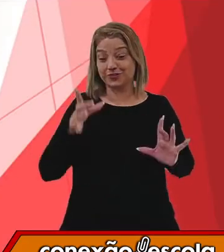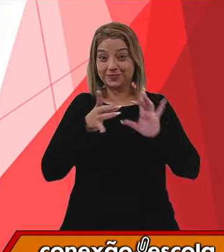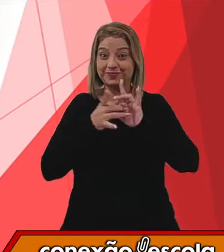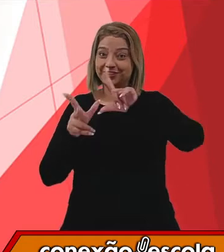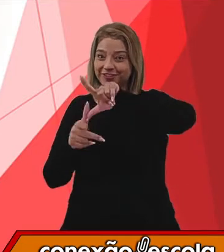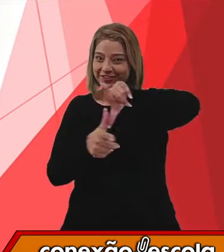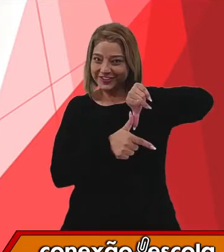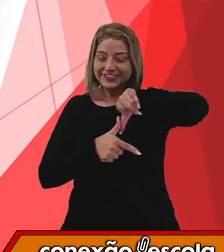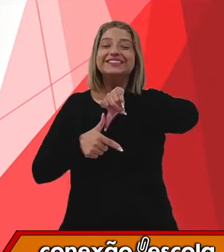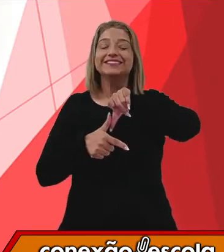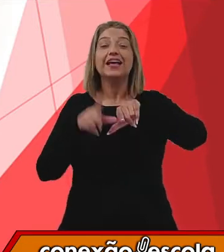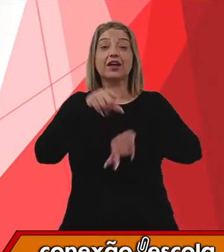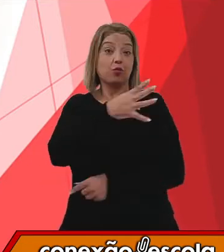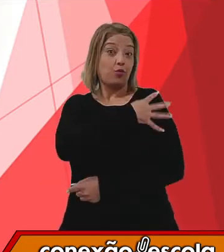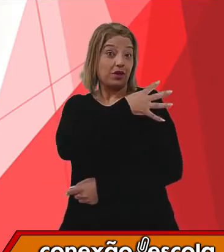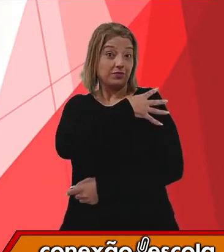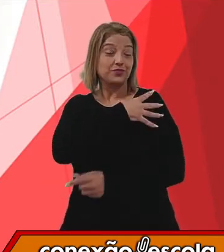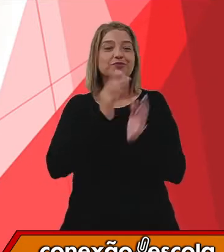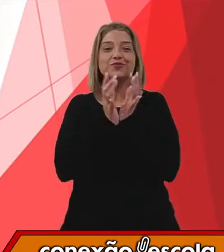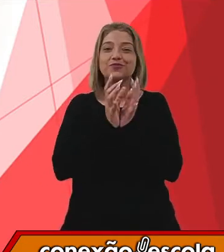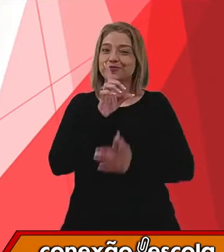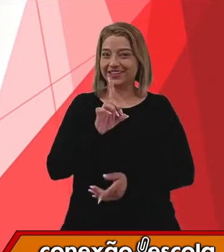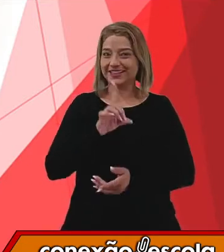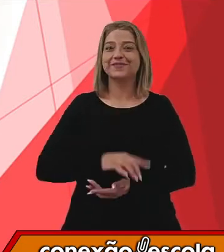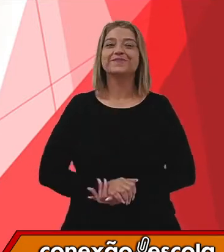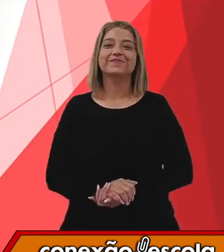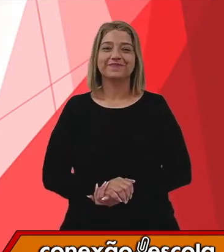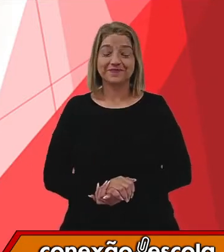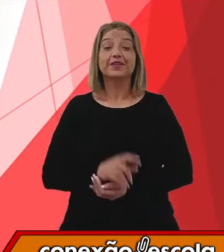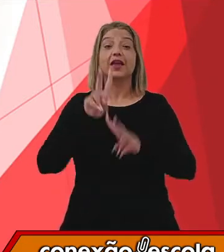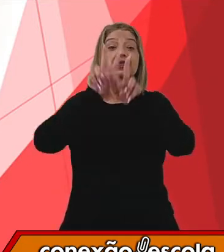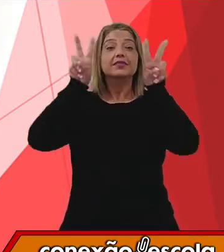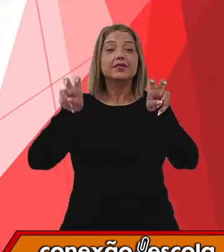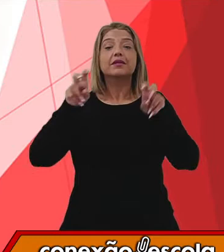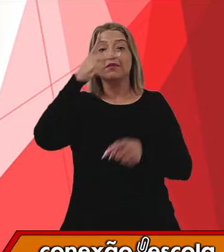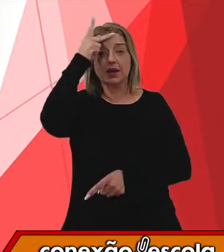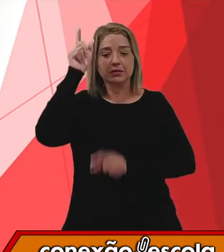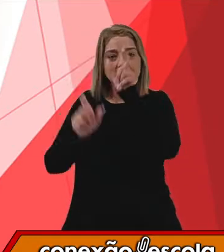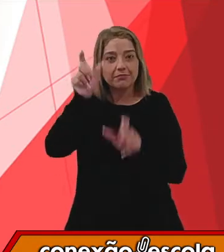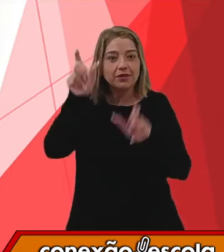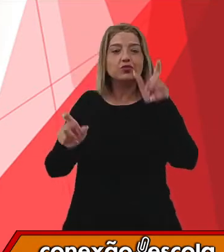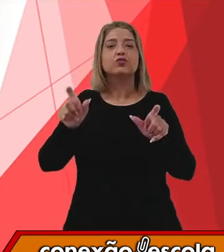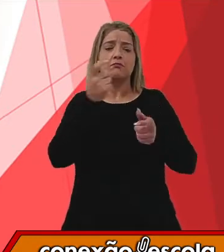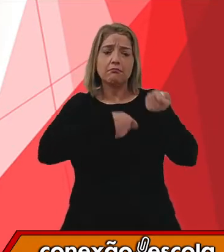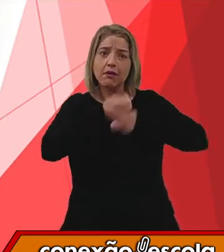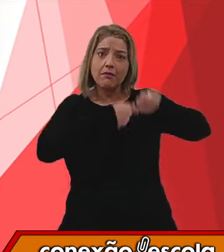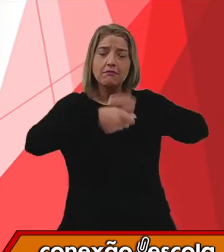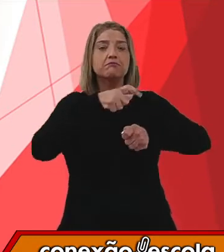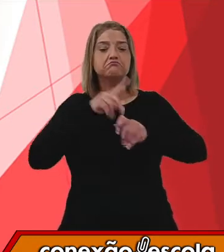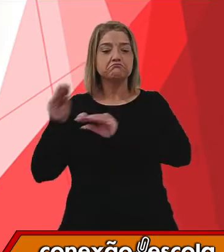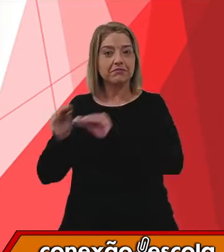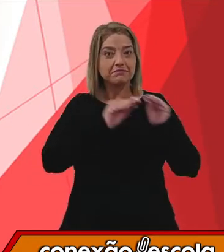Integrada à Geografia para as turmas do 4º ano, agrupamento D, com o tema As pessoas e mercadorias se